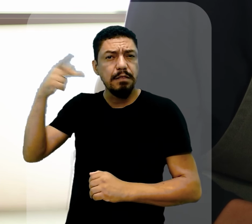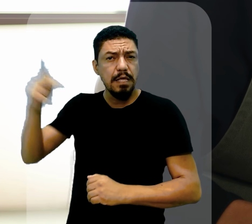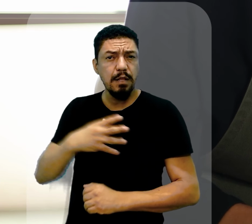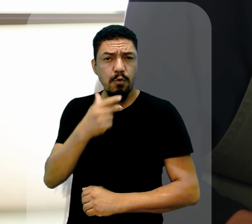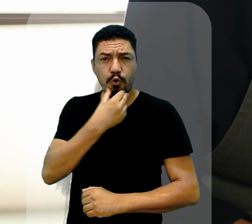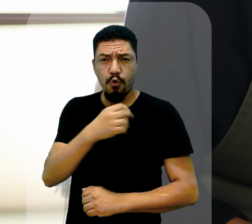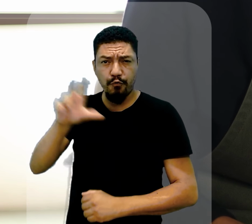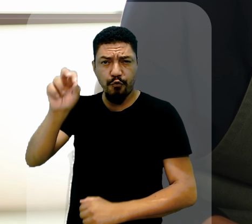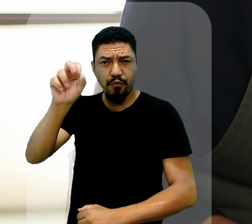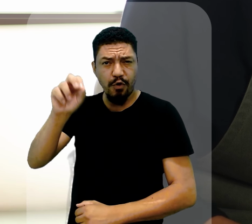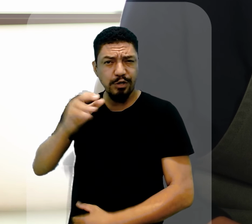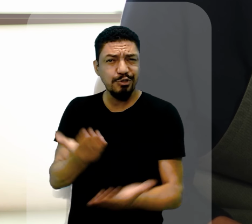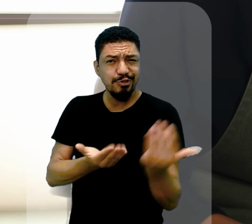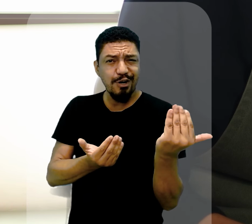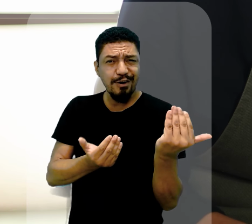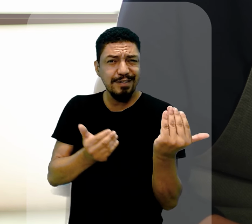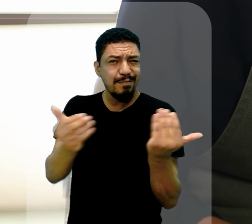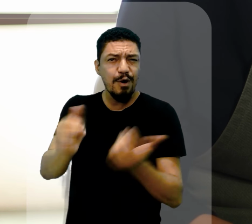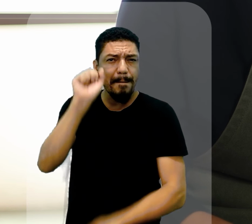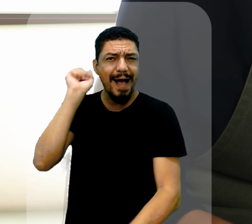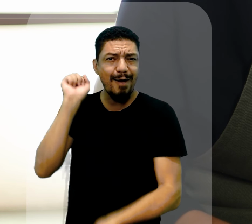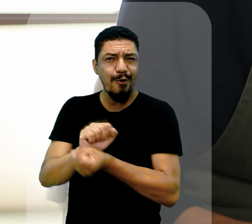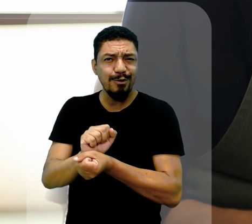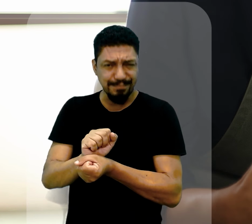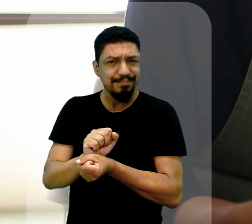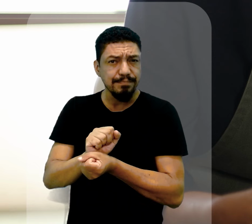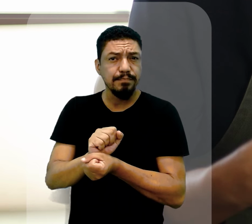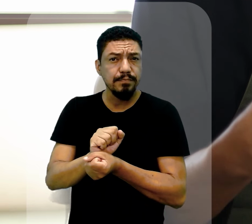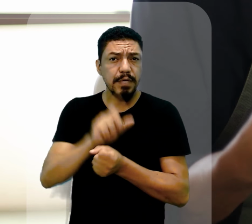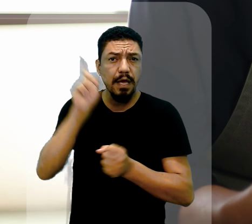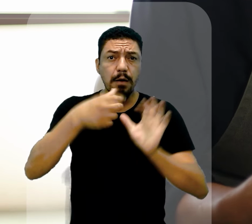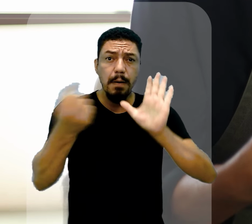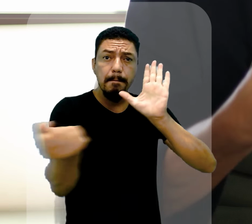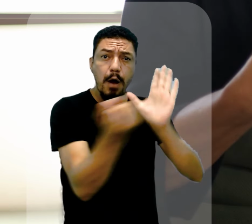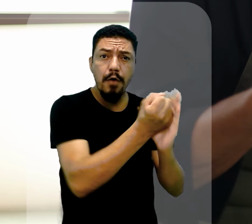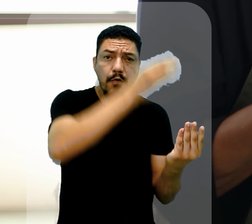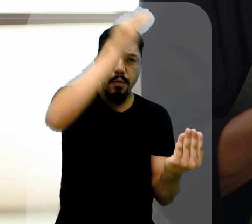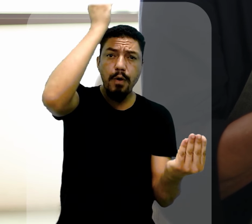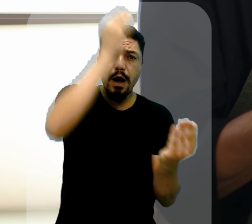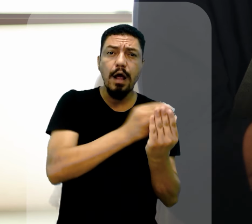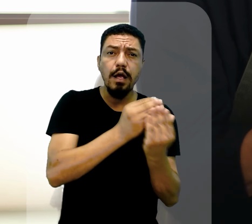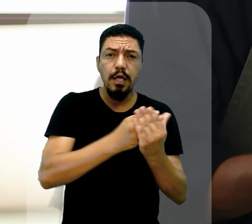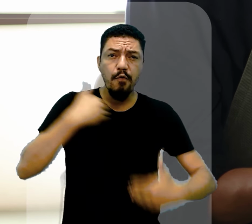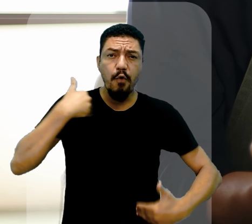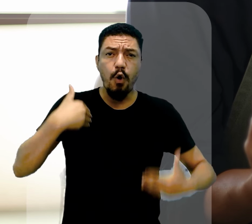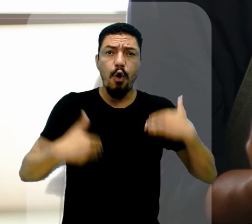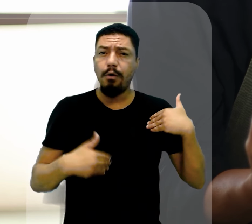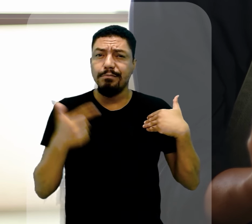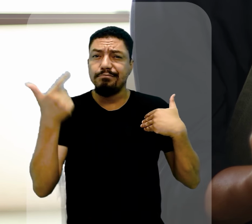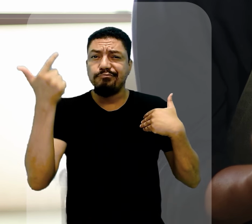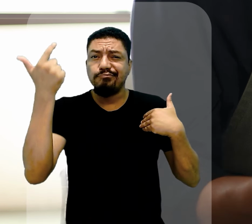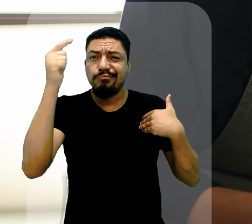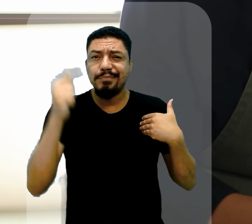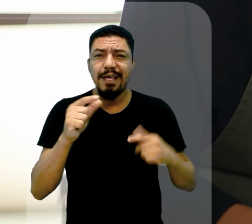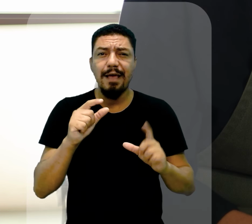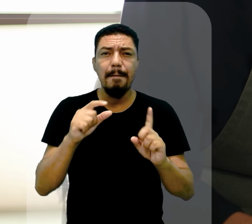muito jovem e depois nunca mais fez. Então é um registro, é um arquivo corpo, sem